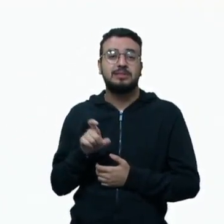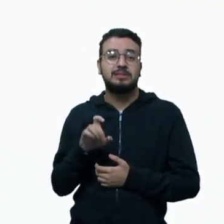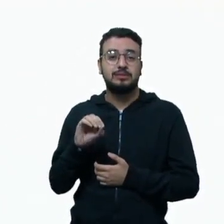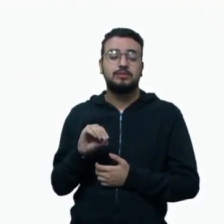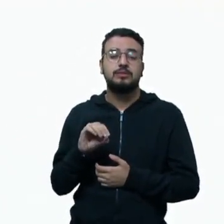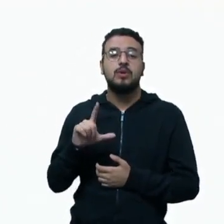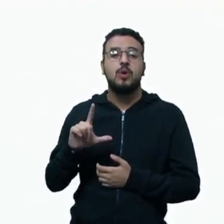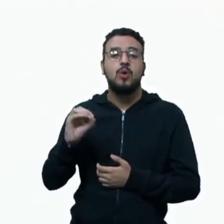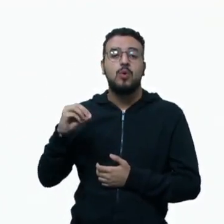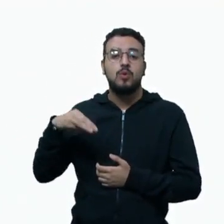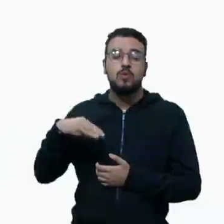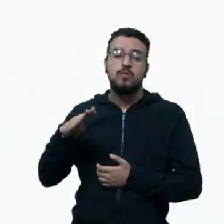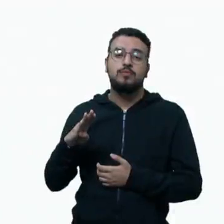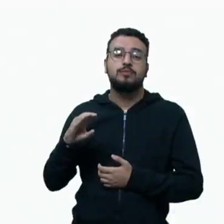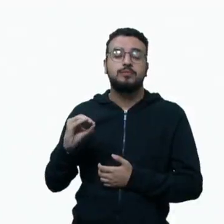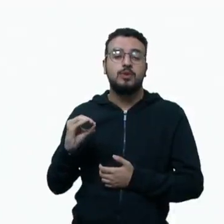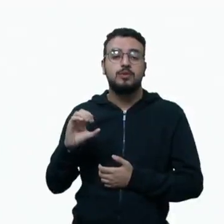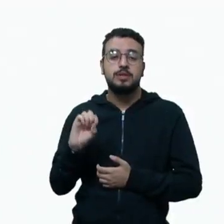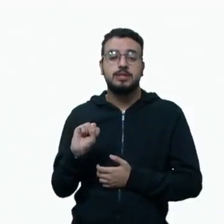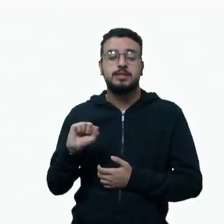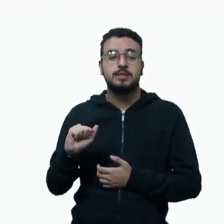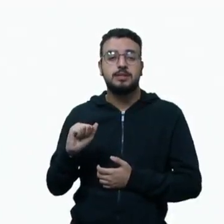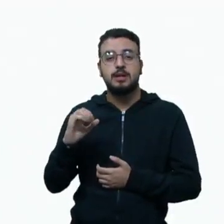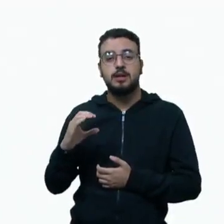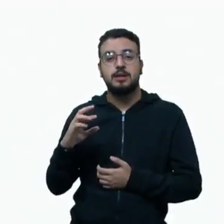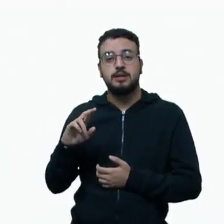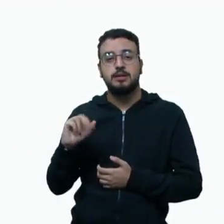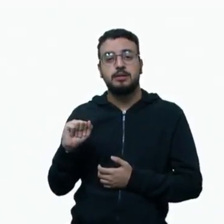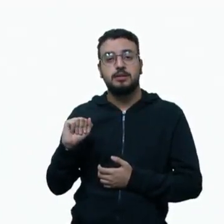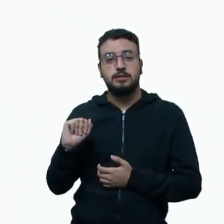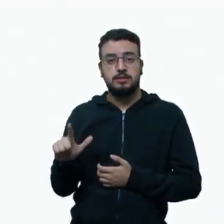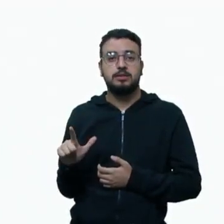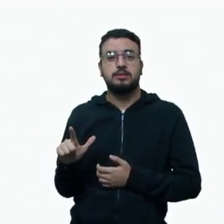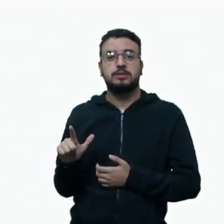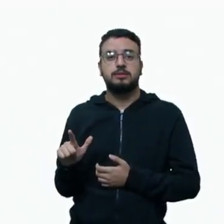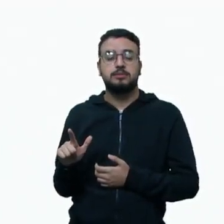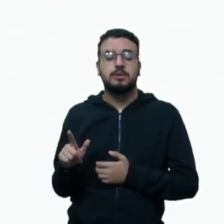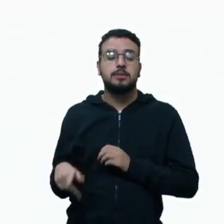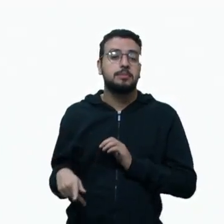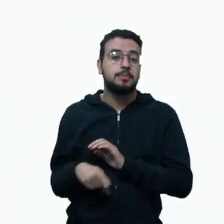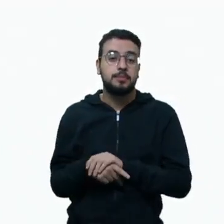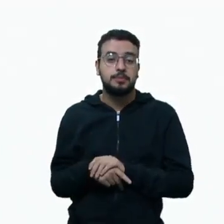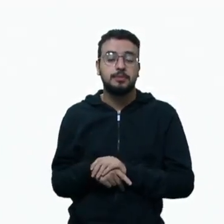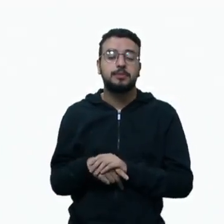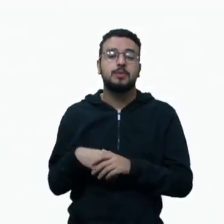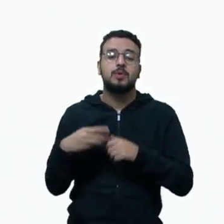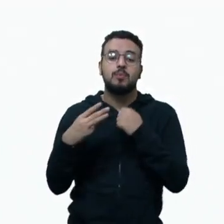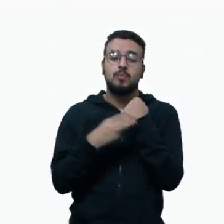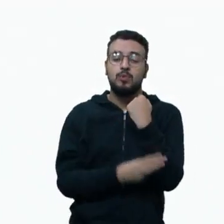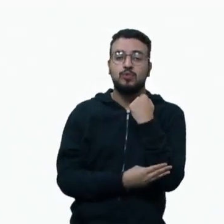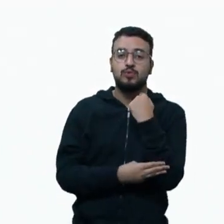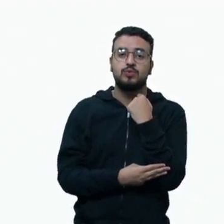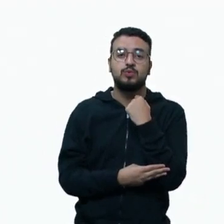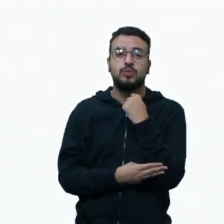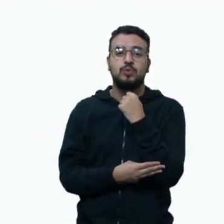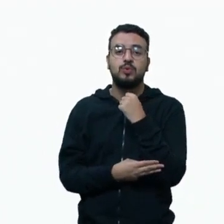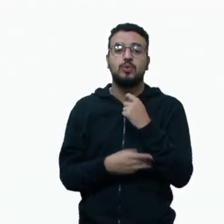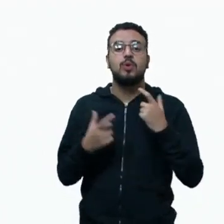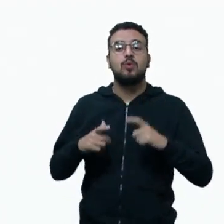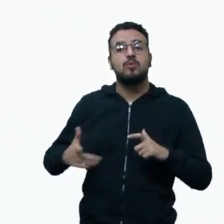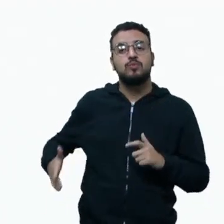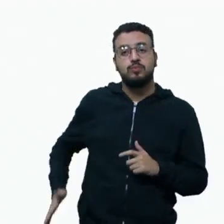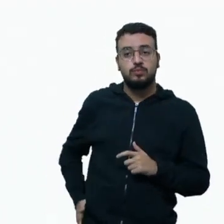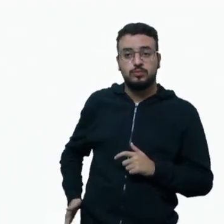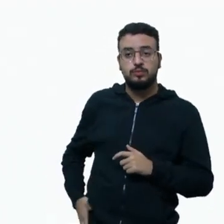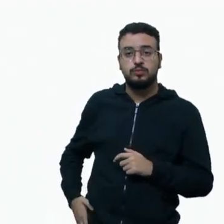lombosacral. O plexo lombosacral, ele supre a musculatura e a pele do membro inferior, como você pode